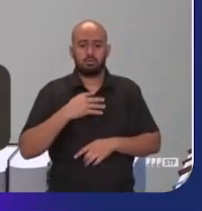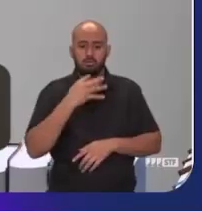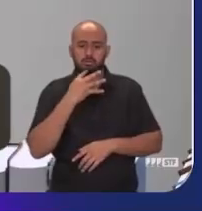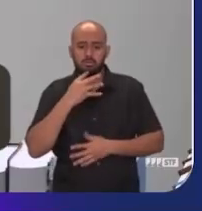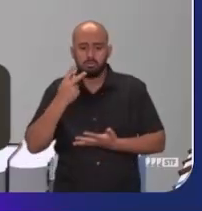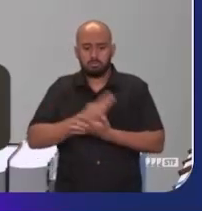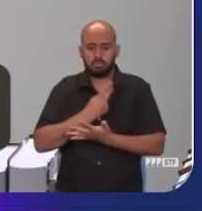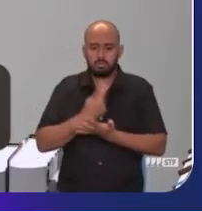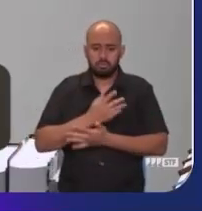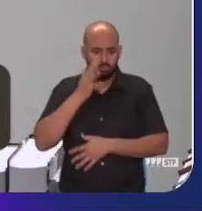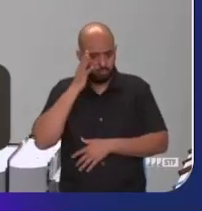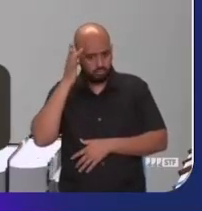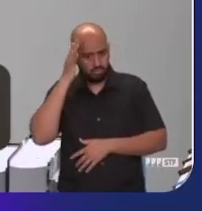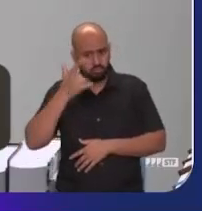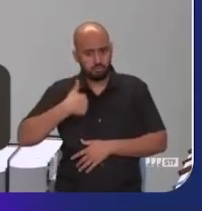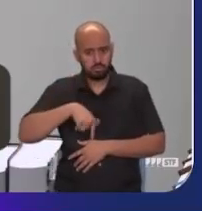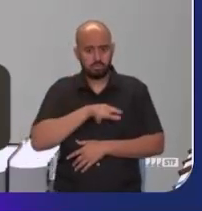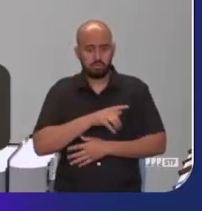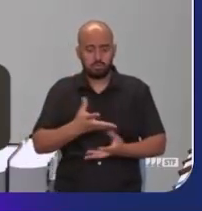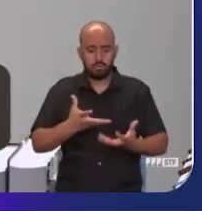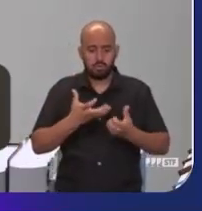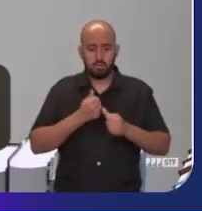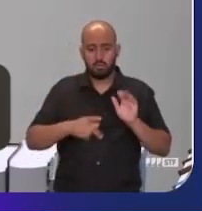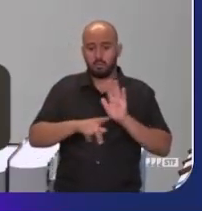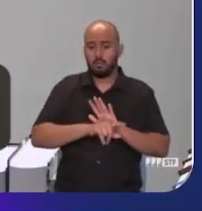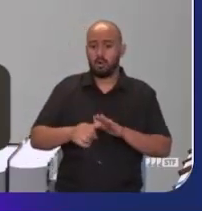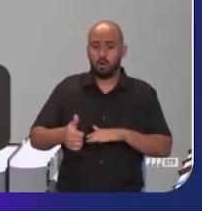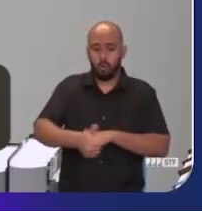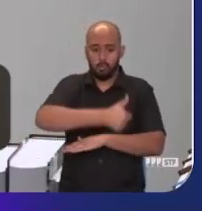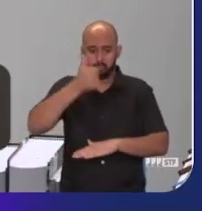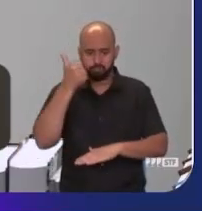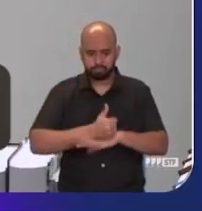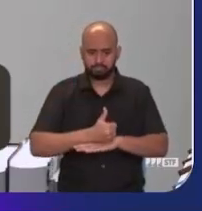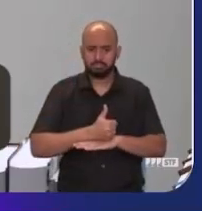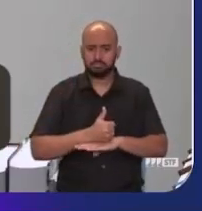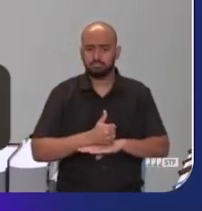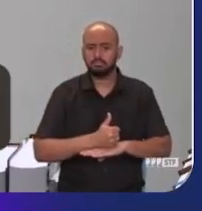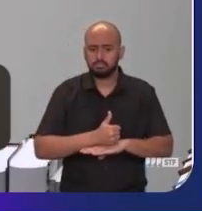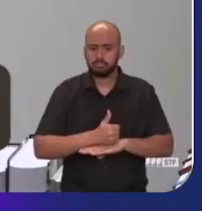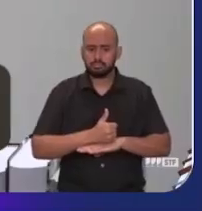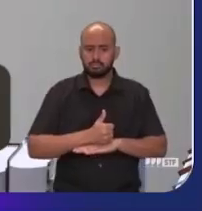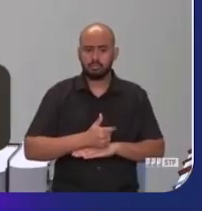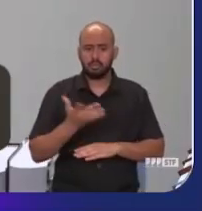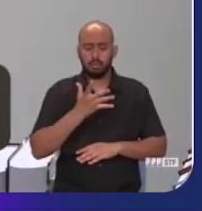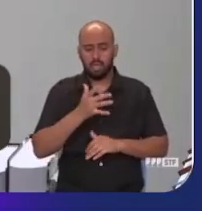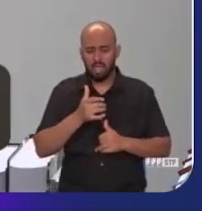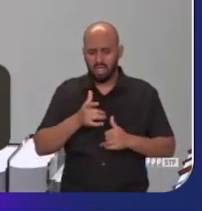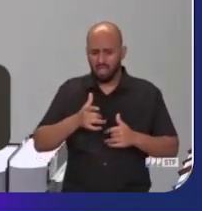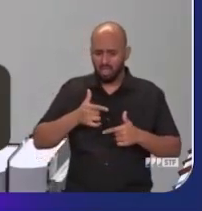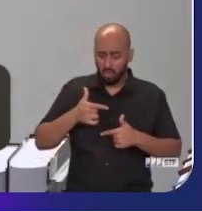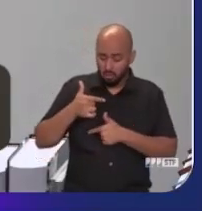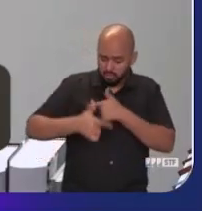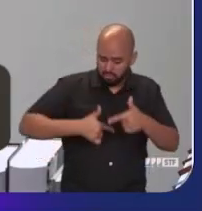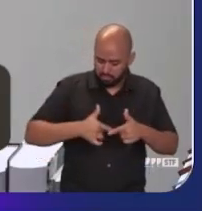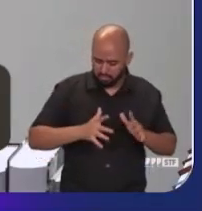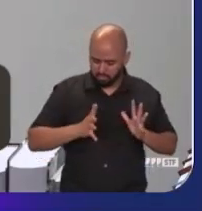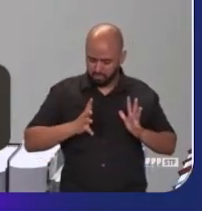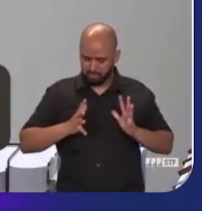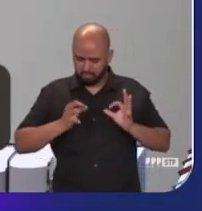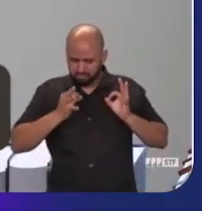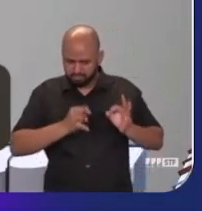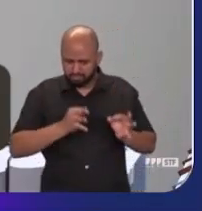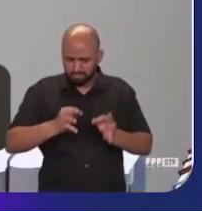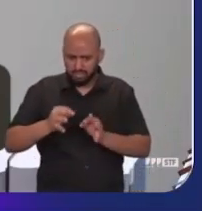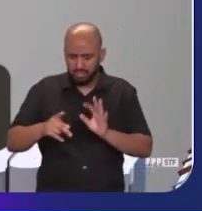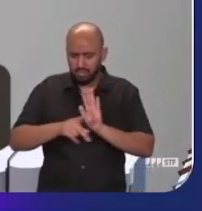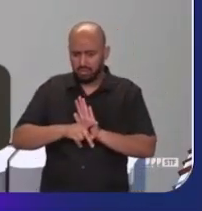como úteis para a consumação do golpe. Agiram afinados com o fim de garantir a decretação de medidas excepcionais